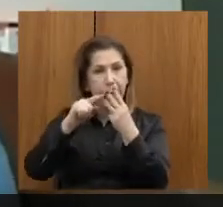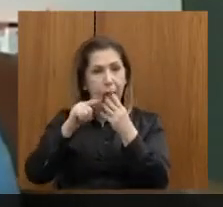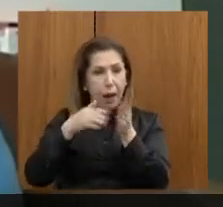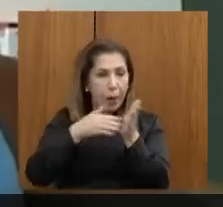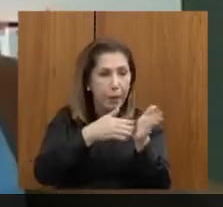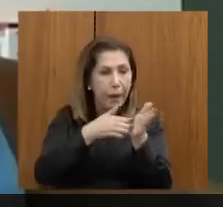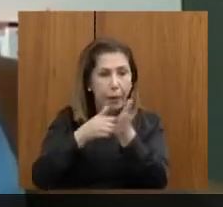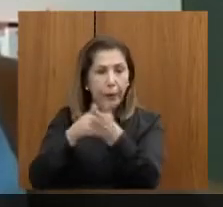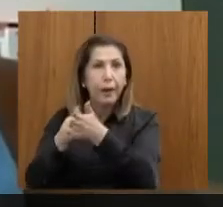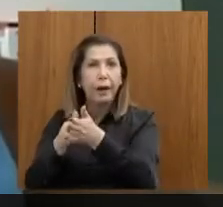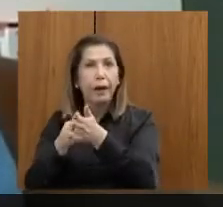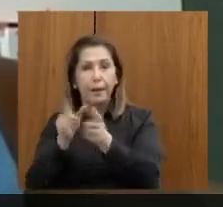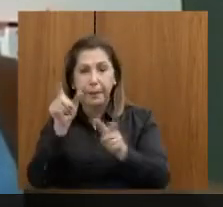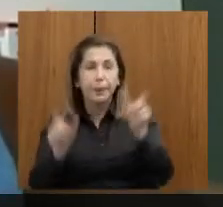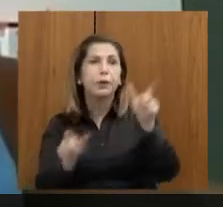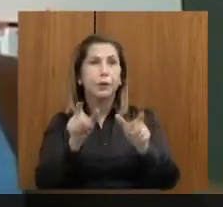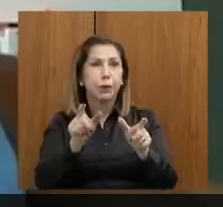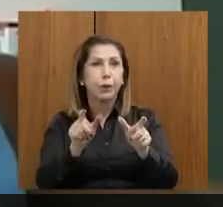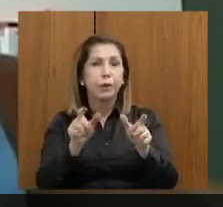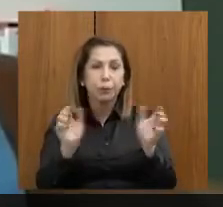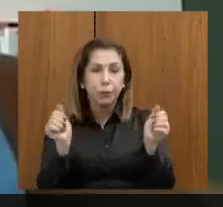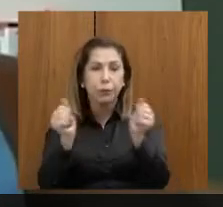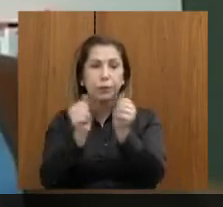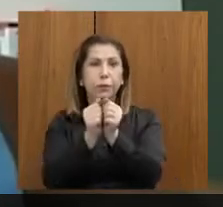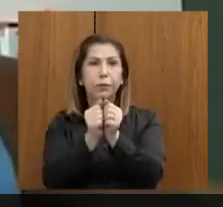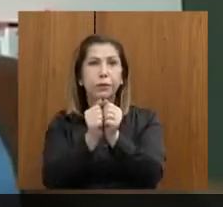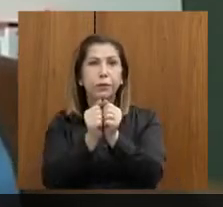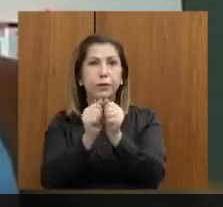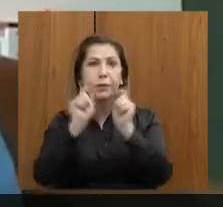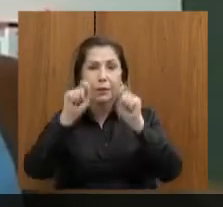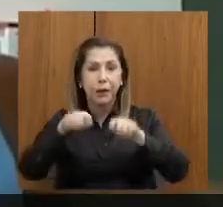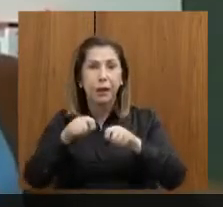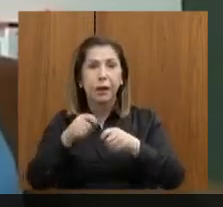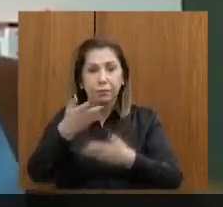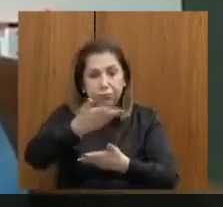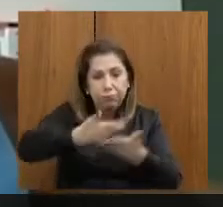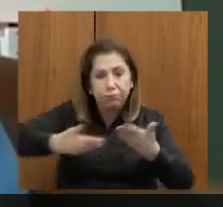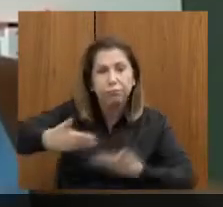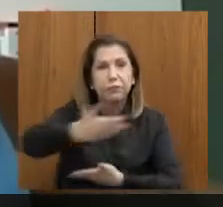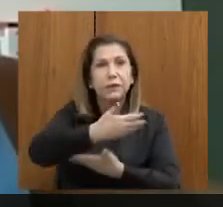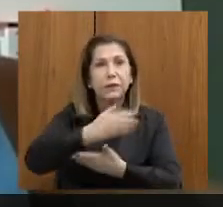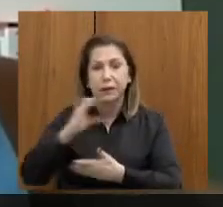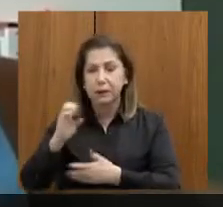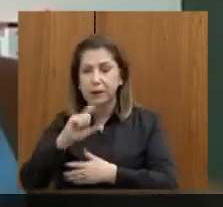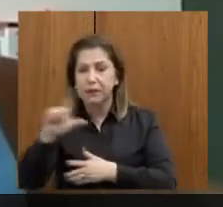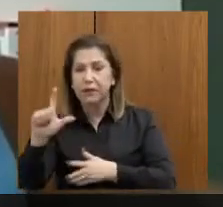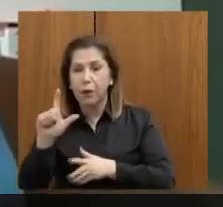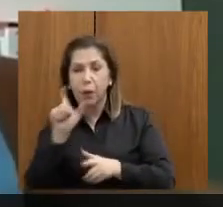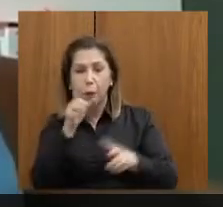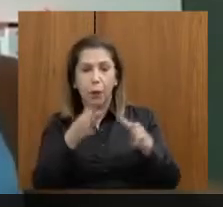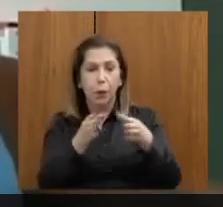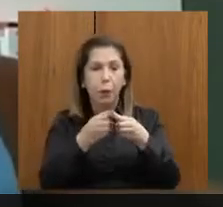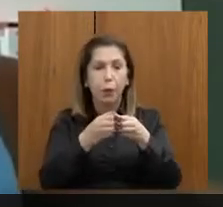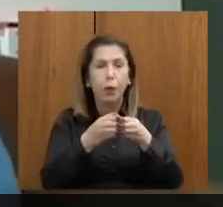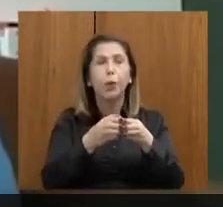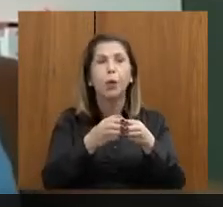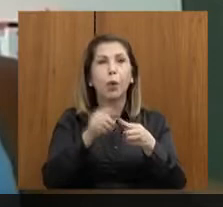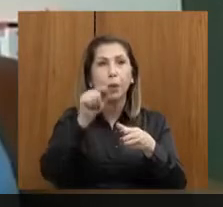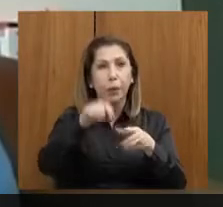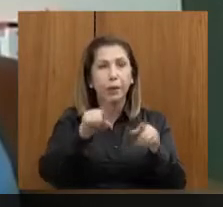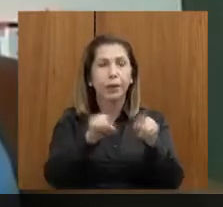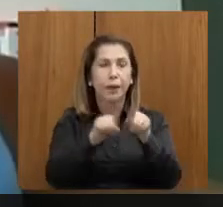EA remessa desses caso cedo interlocutor da sociedade civil da população negra dos povos e comunidades